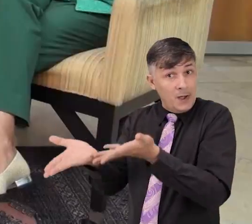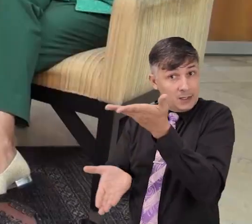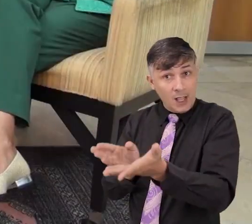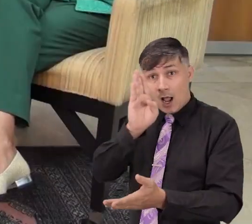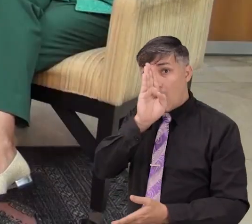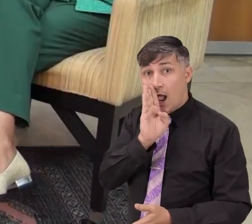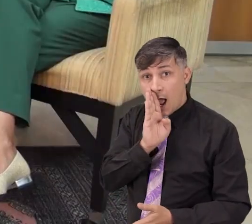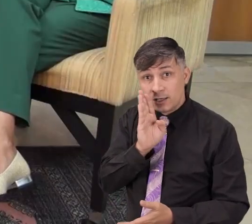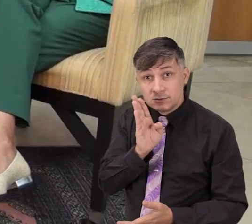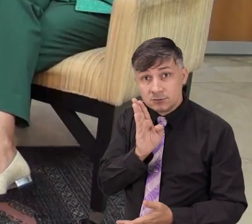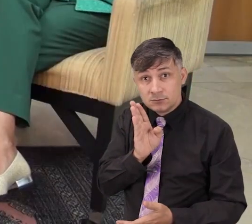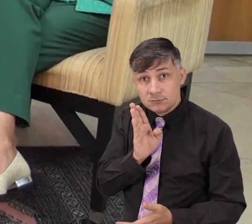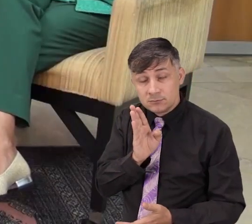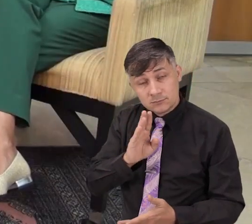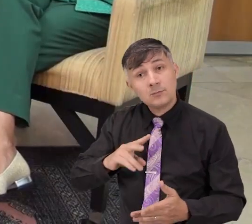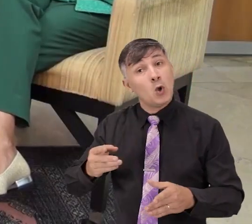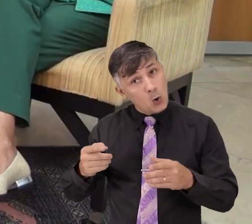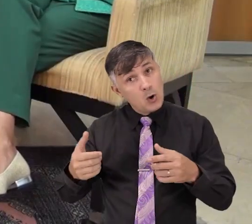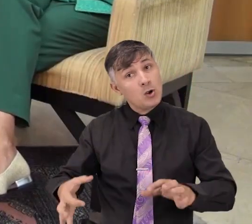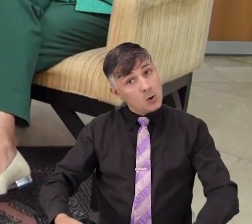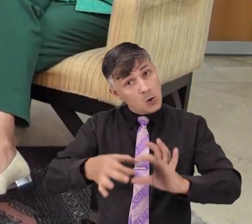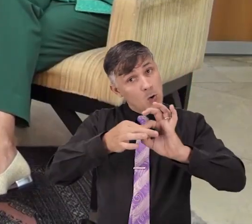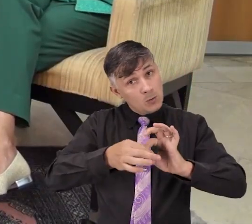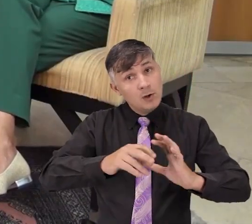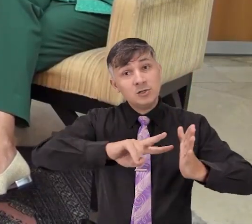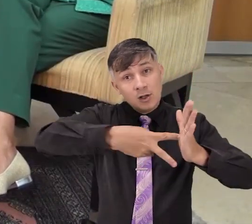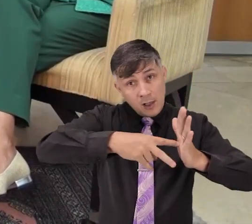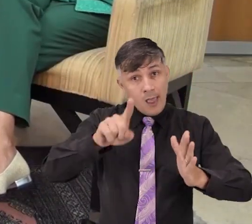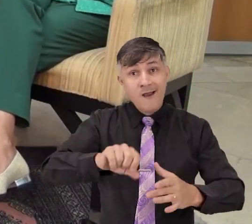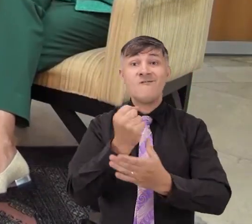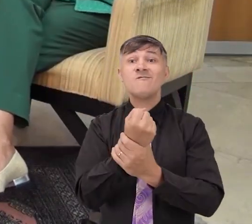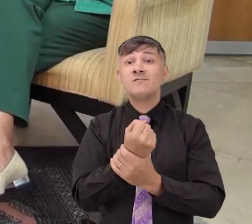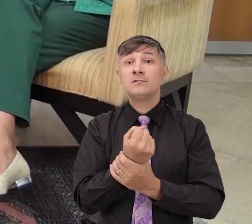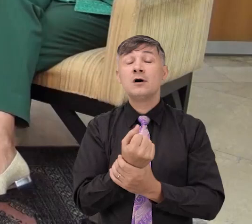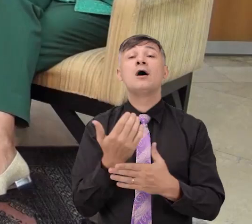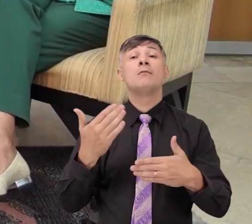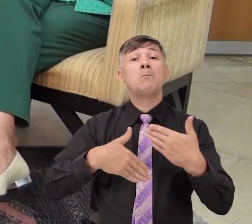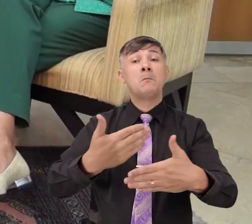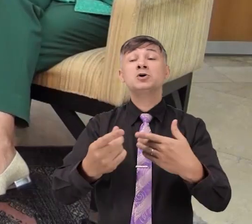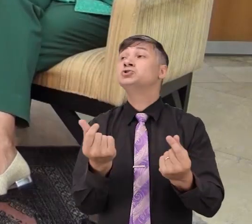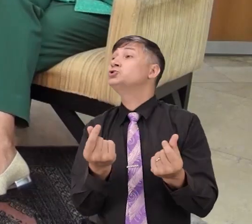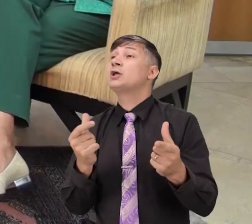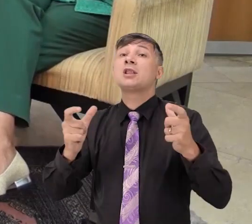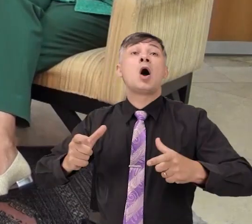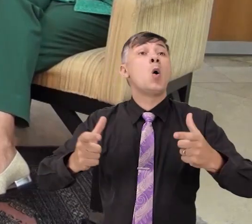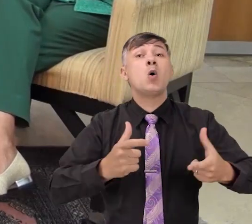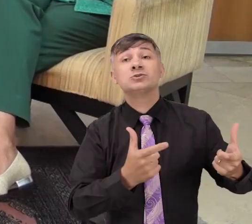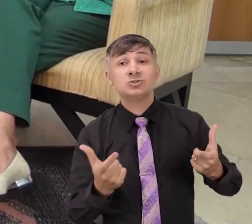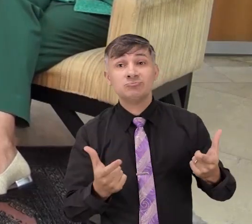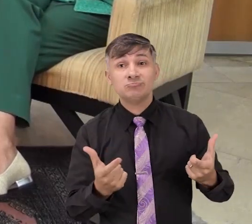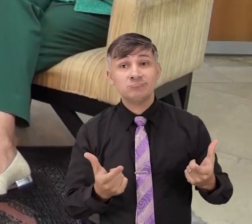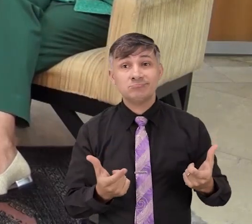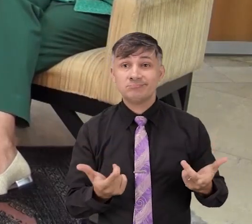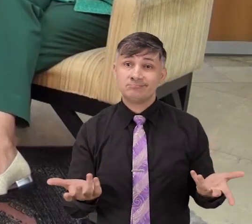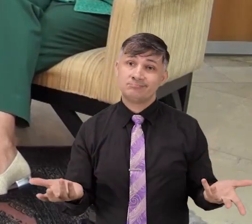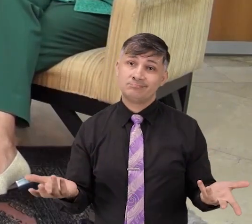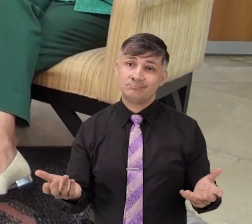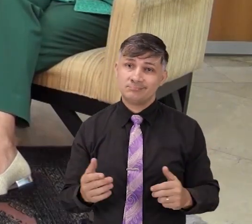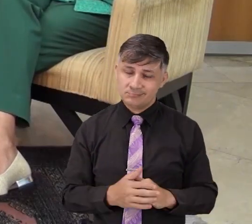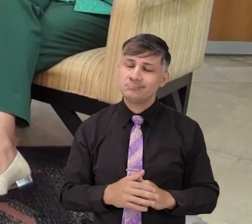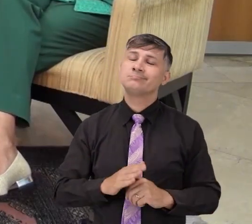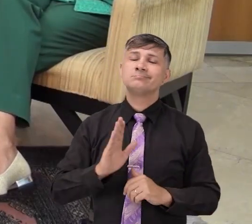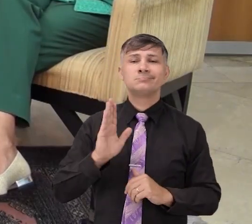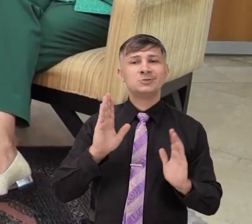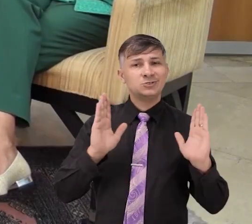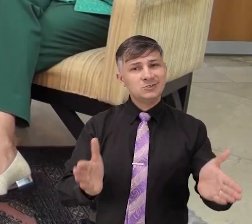gratuita, via sindicato. Perfeito. Que é o que faz a defensoria. E aí? Vem esse dinheiro, vem da onde? Né?